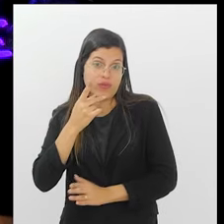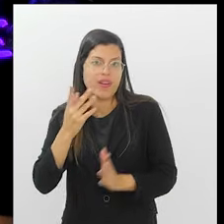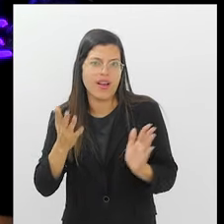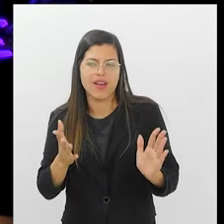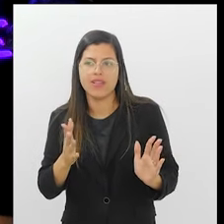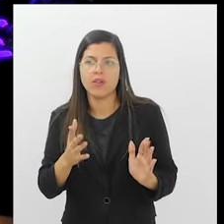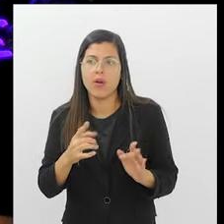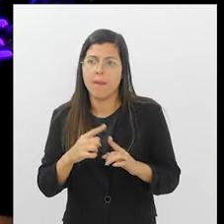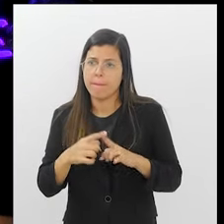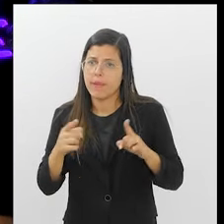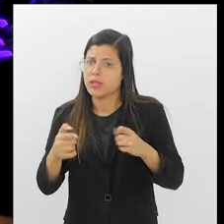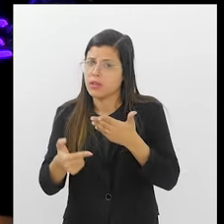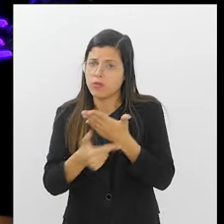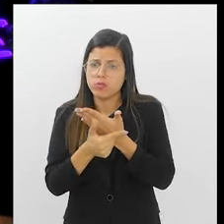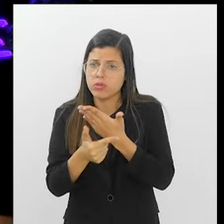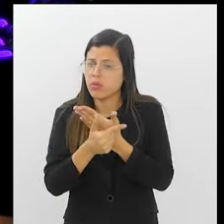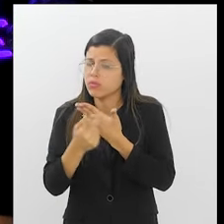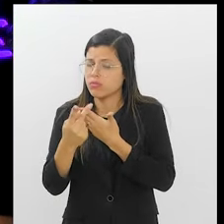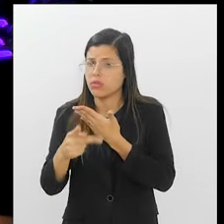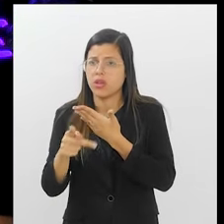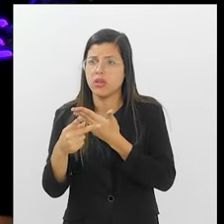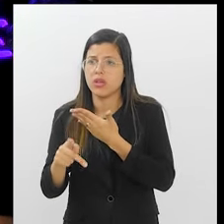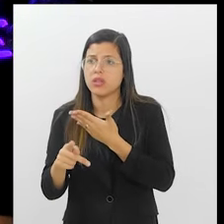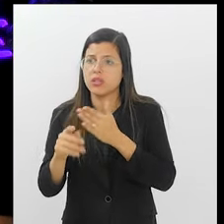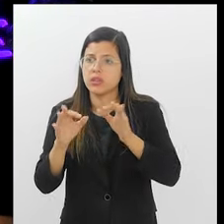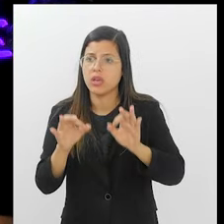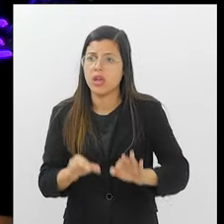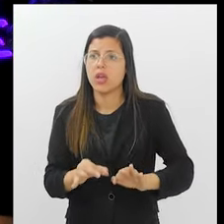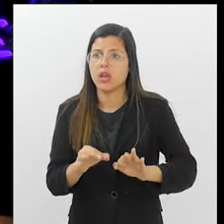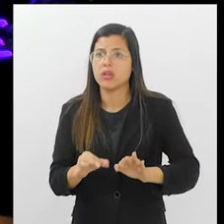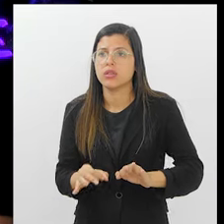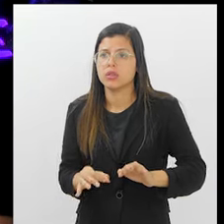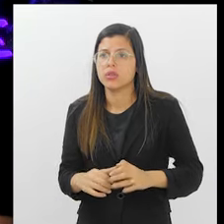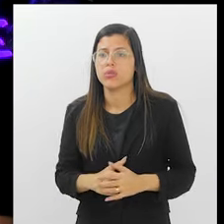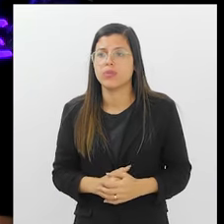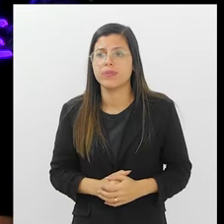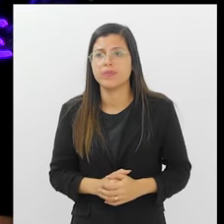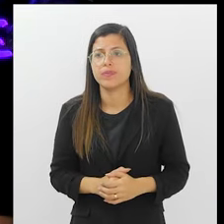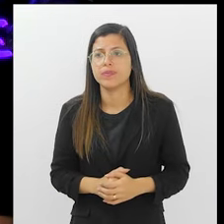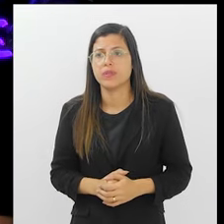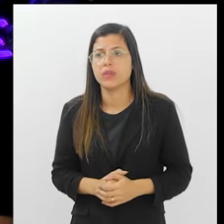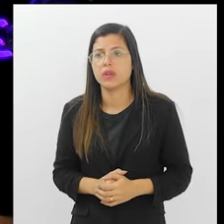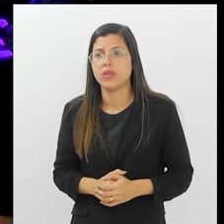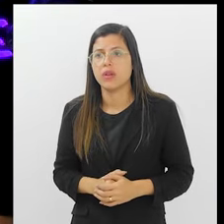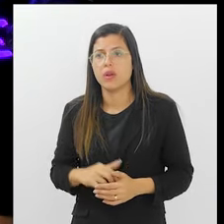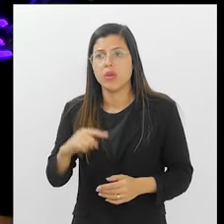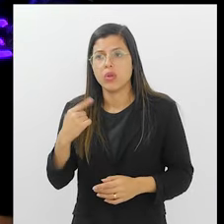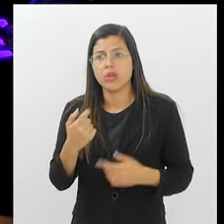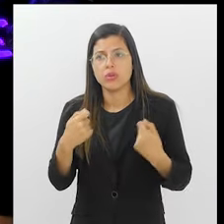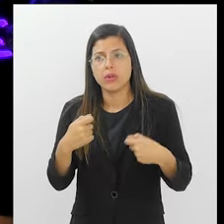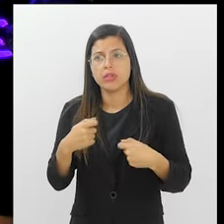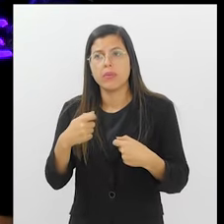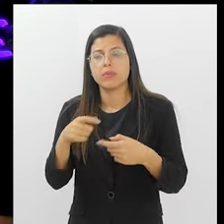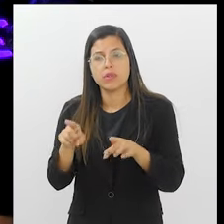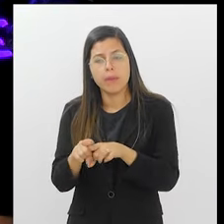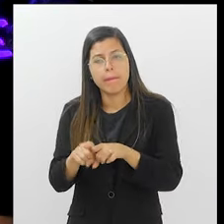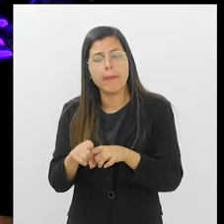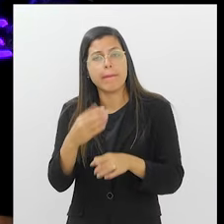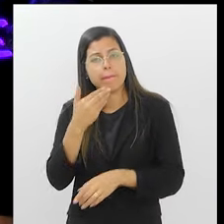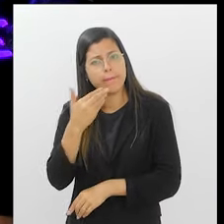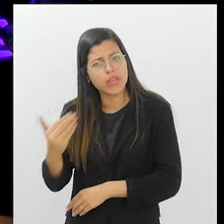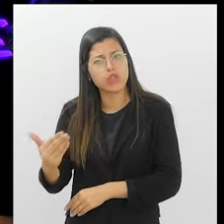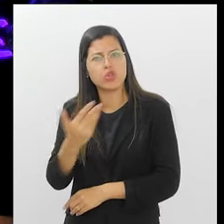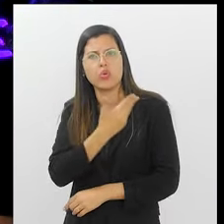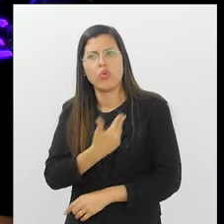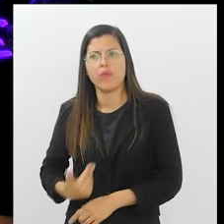né, não é verdade? Mas assumir o papel, né, não é difícil ser disso. Mas também nós temos que cobrar o nosso governo